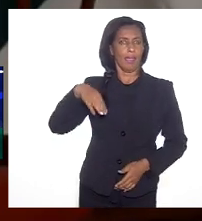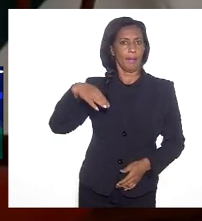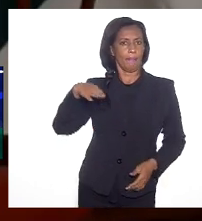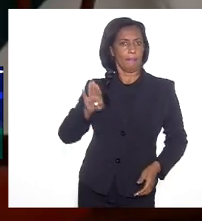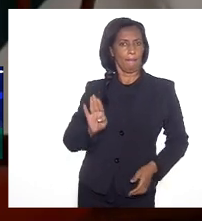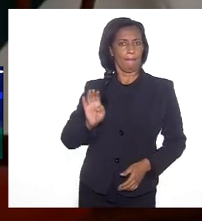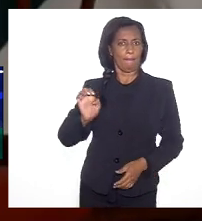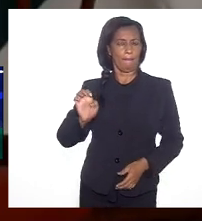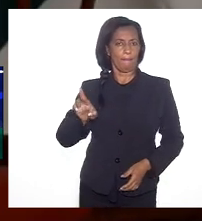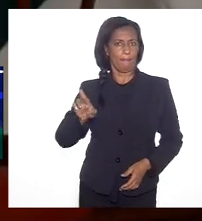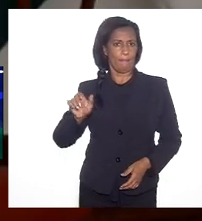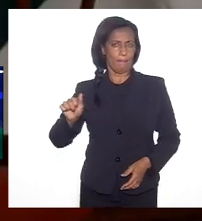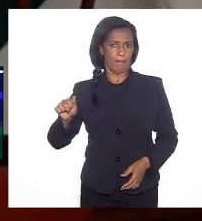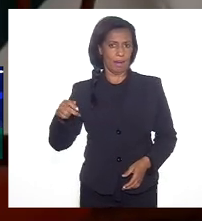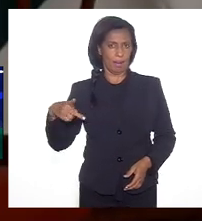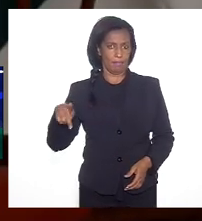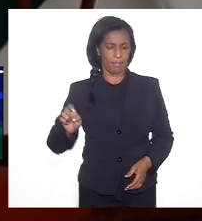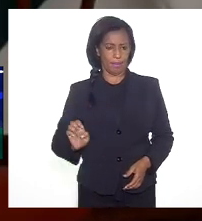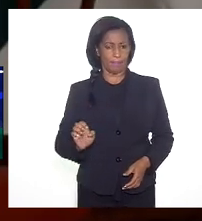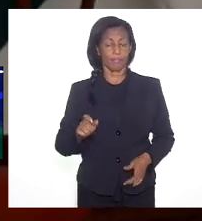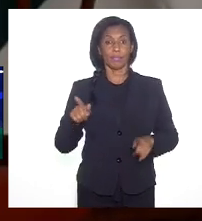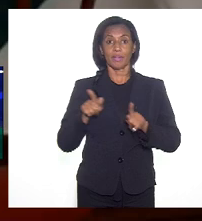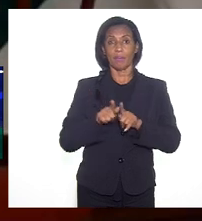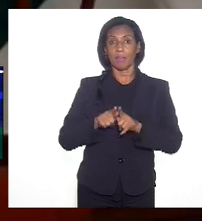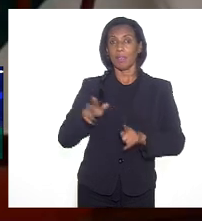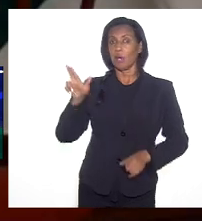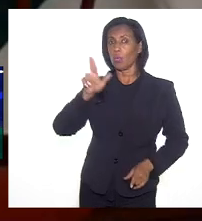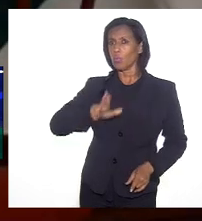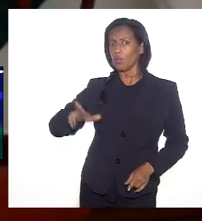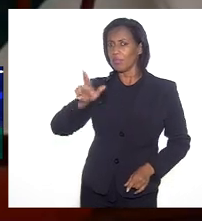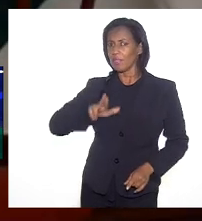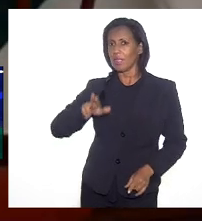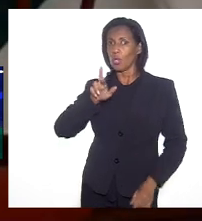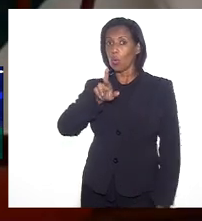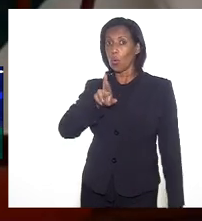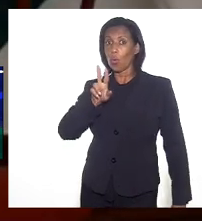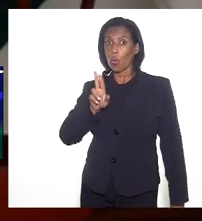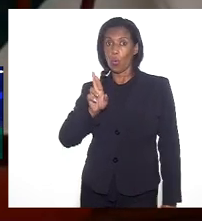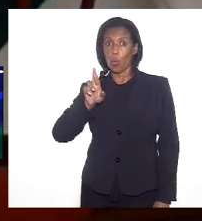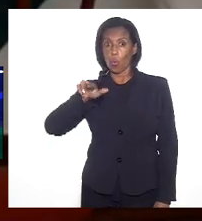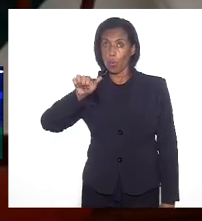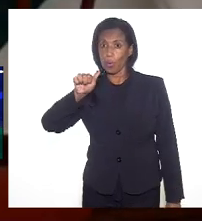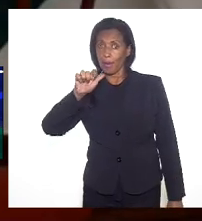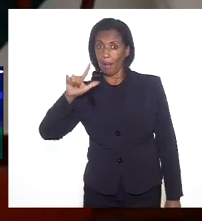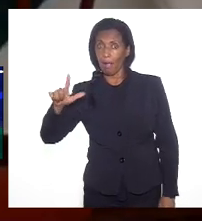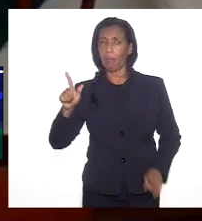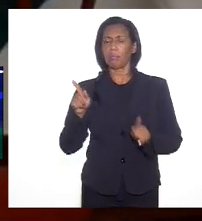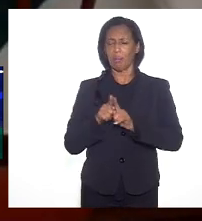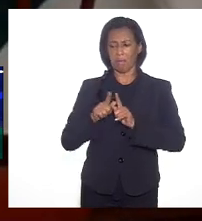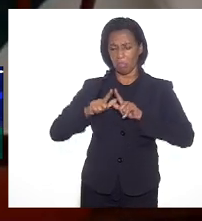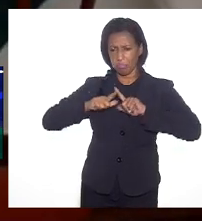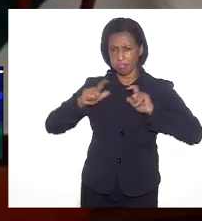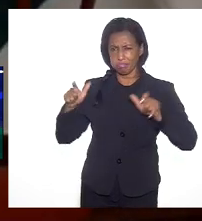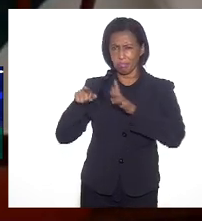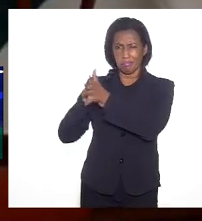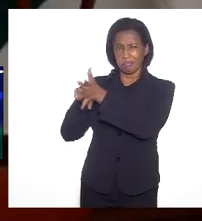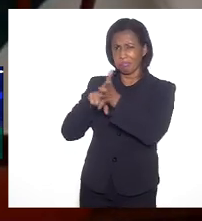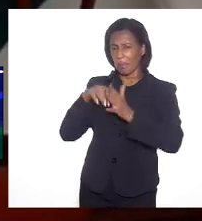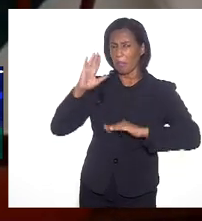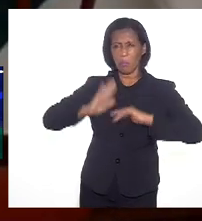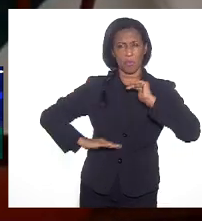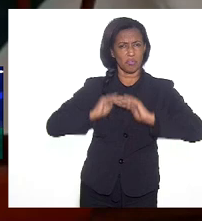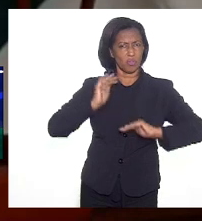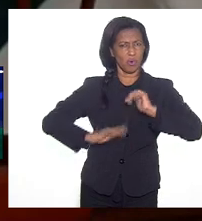aqui também no Rio de Janeiro a Universidade Rural que é uma universidade onde tem grandes pesquisadores grandes